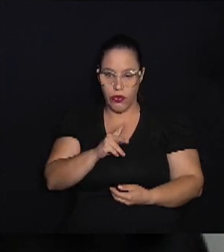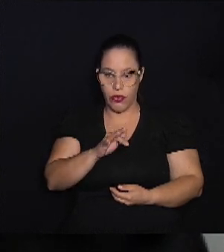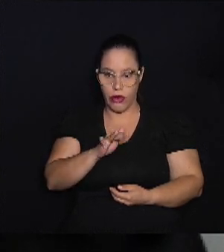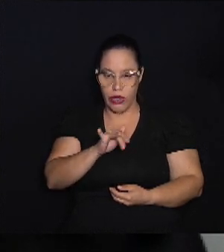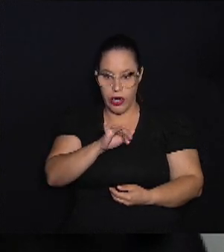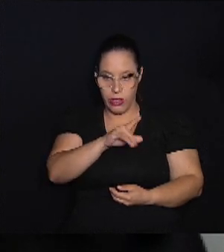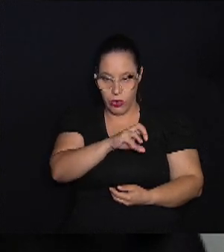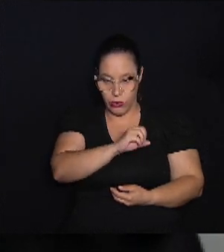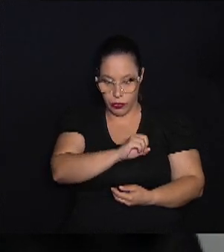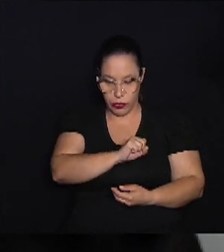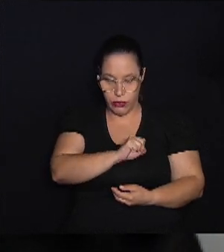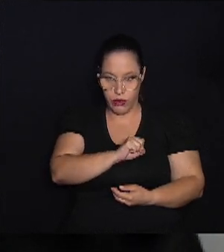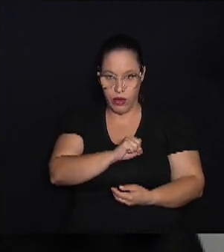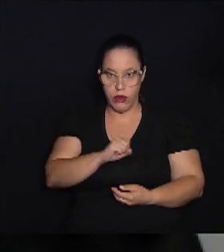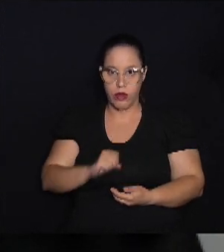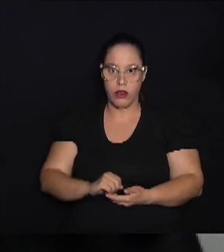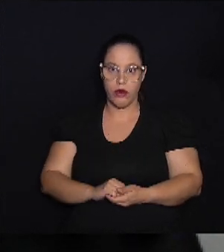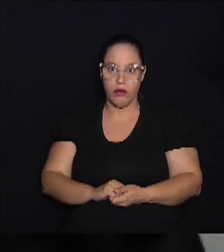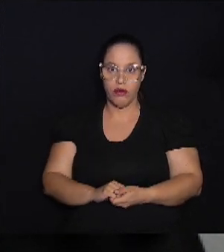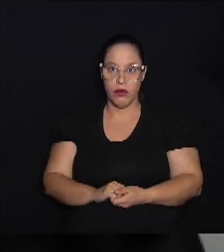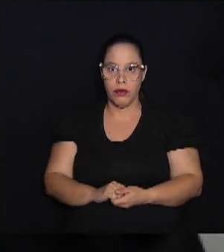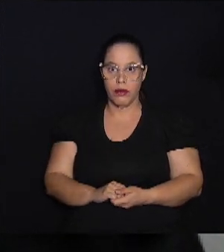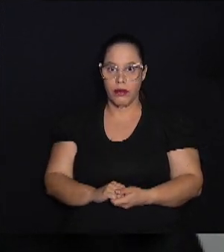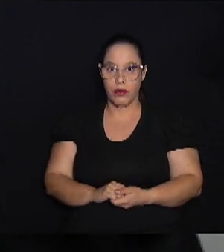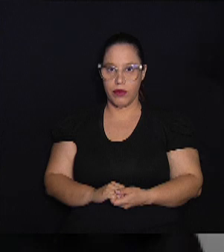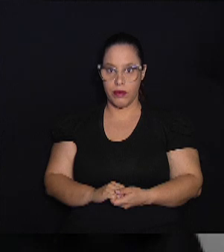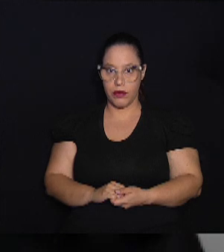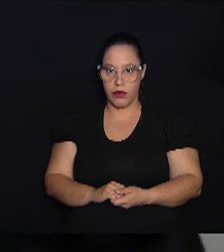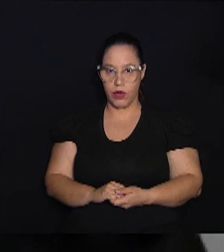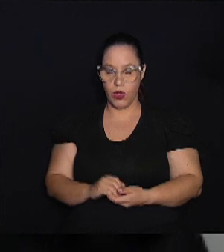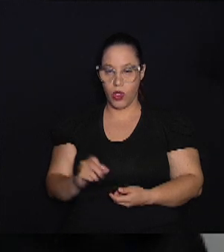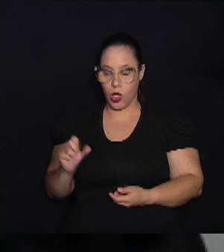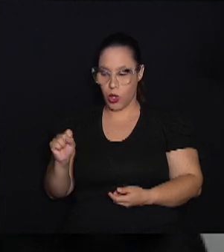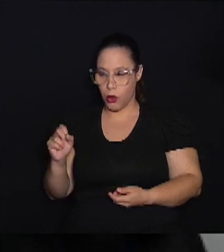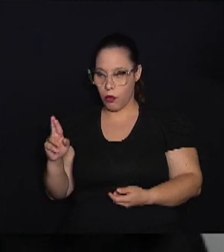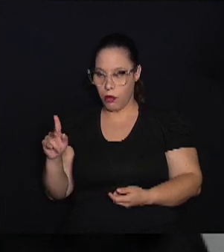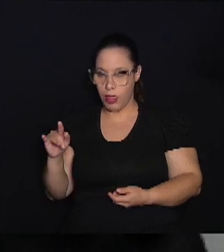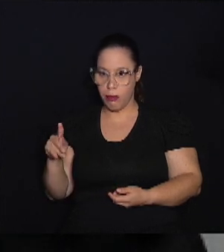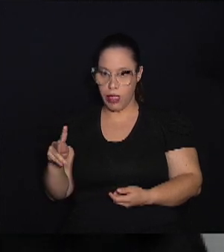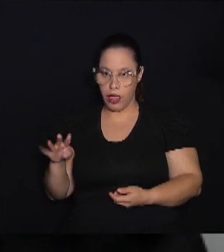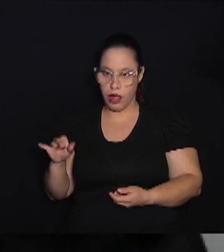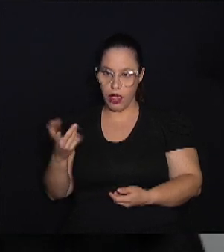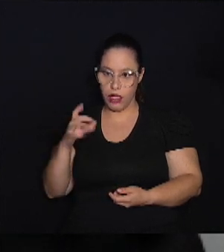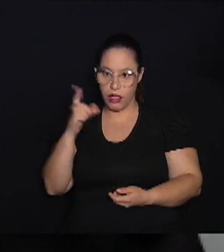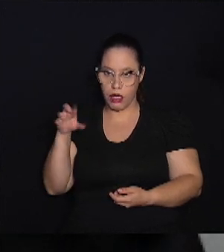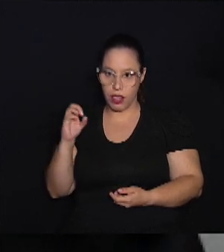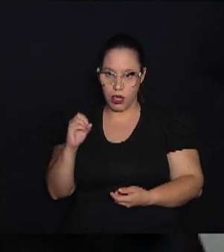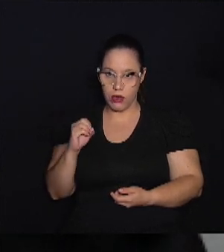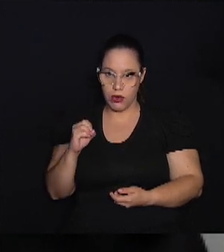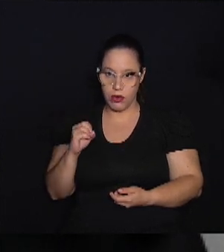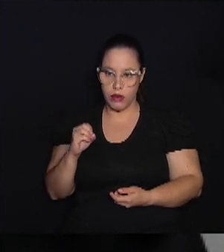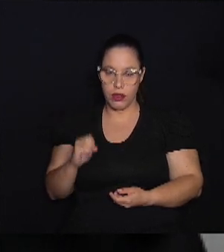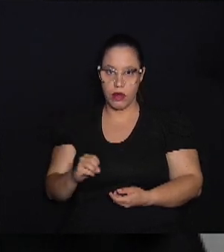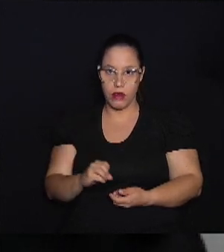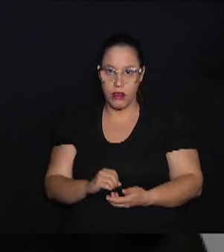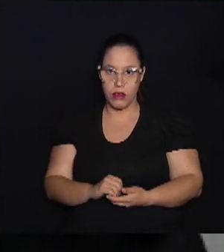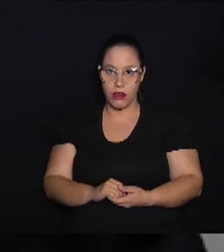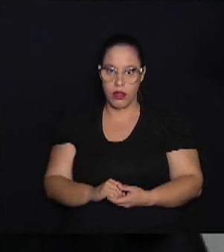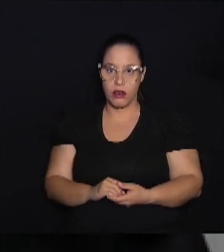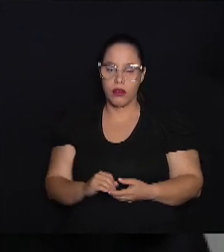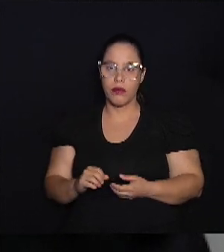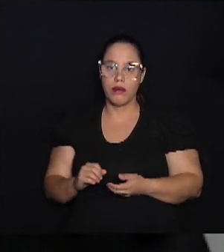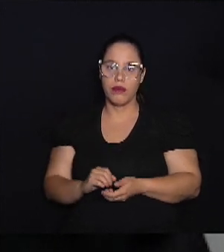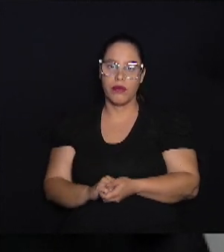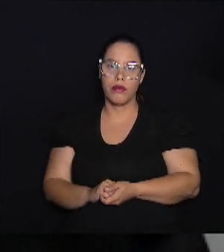presente, assim como a gente pode também fazer uma suplementação para garantir que ela tenha um maior aporte desse